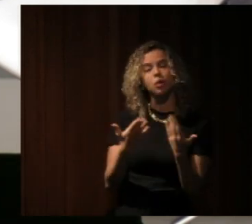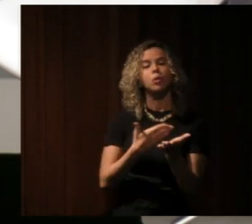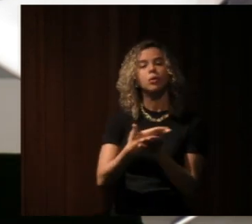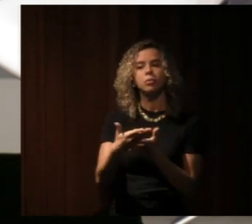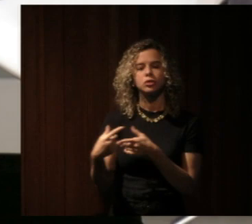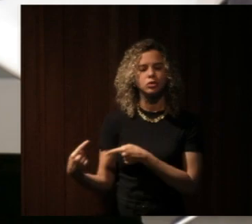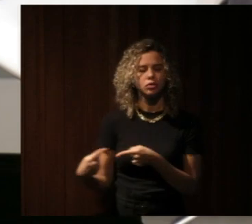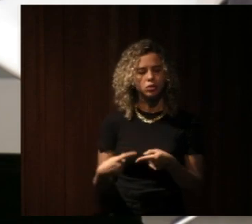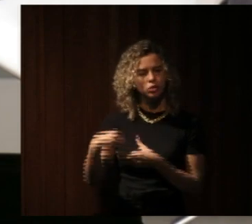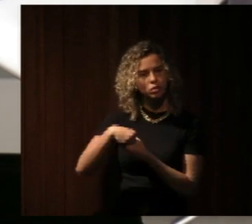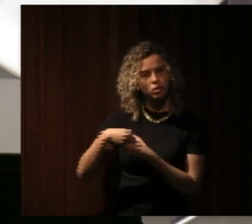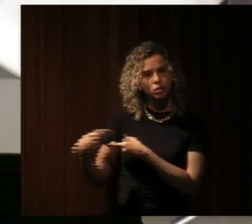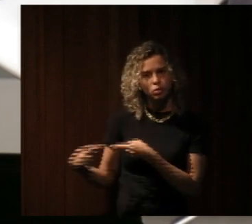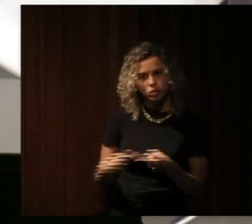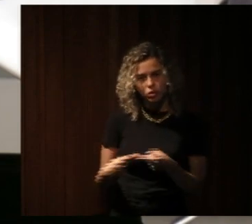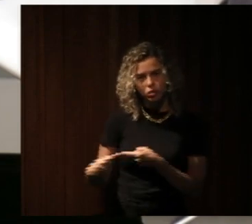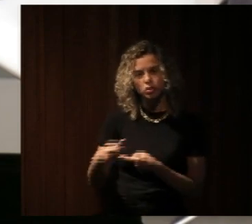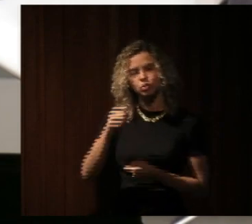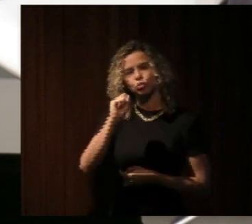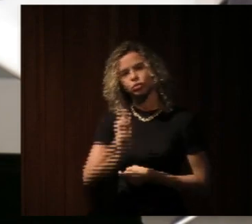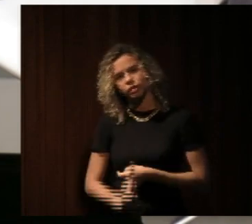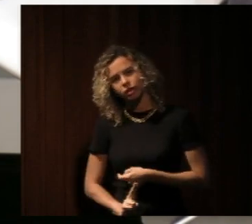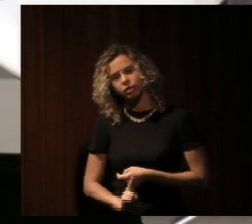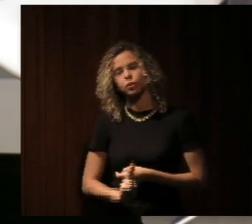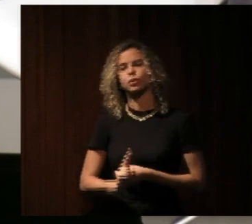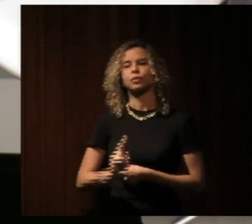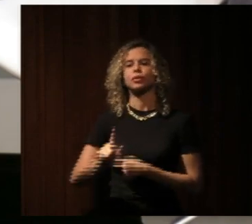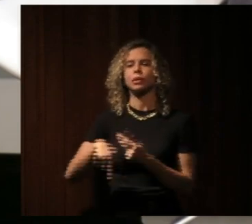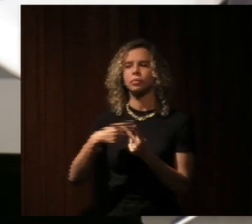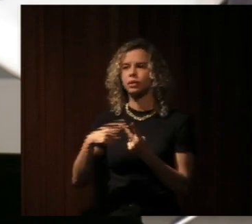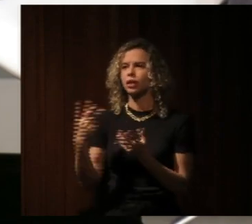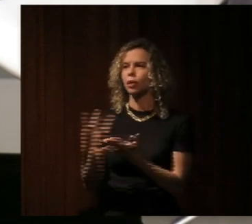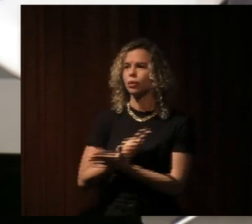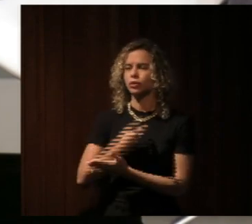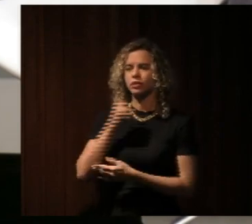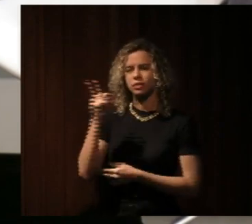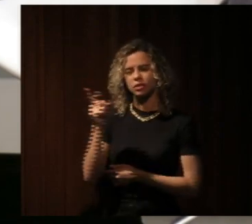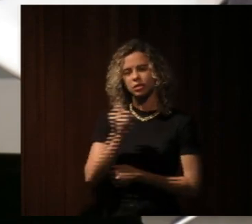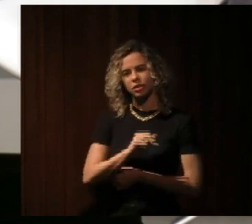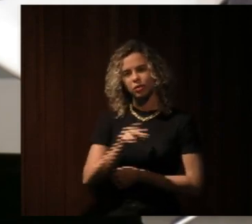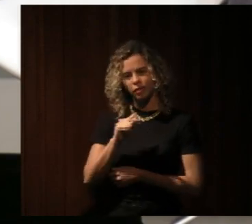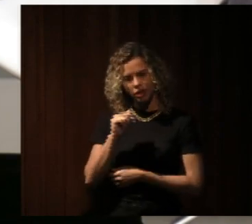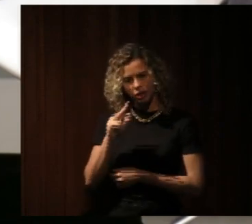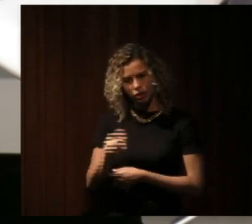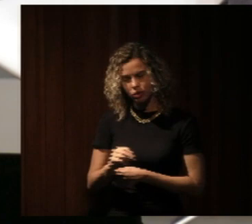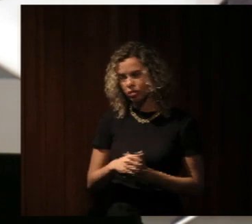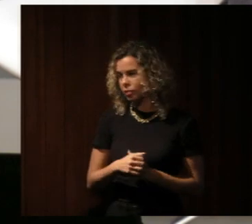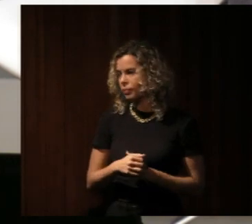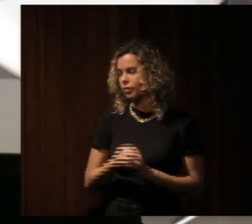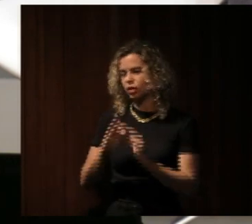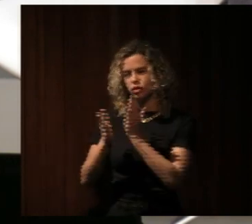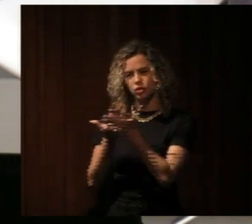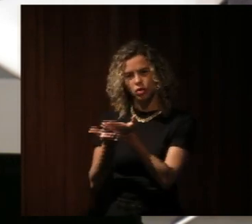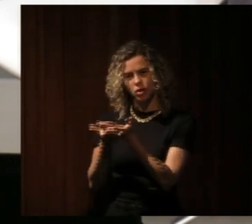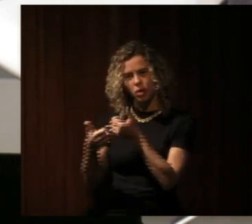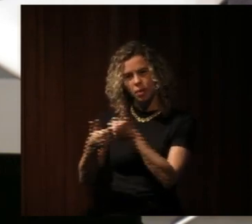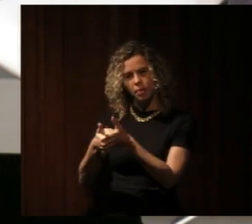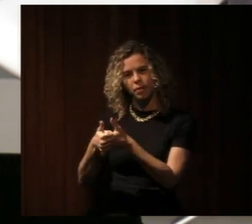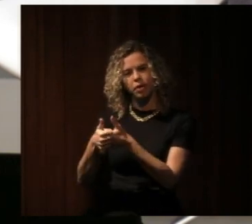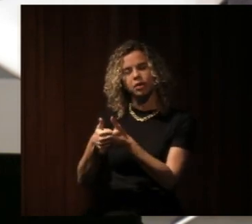dentro isso veio desde Suzano veio desde aquele Episódio em saudades aquele ataque numa escola perto